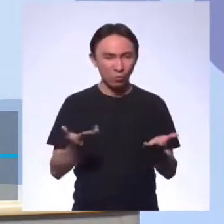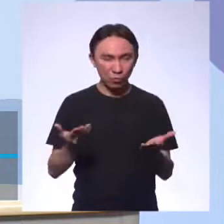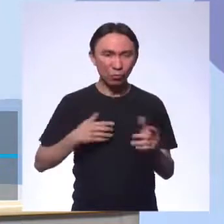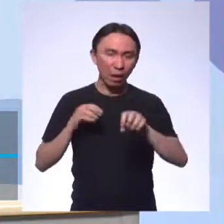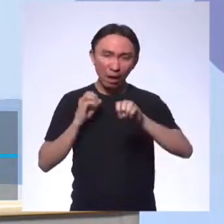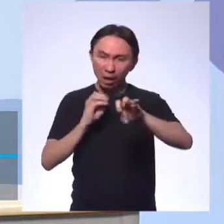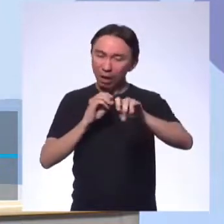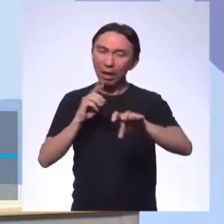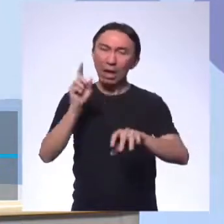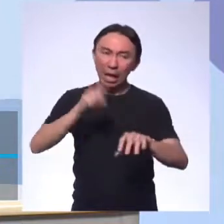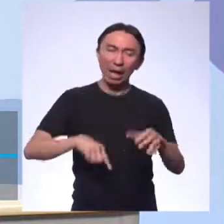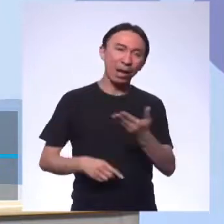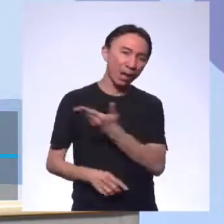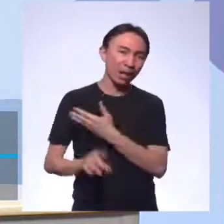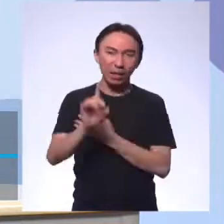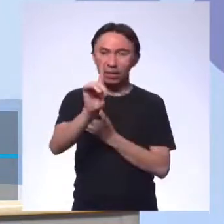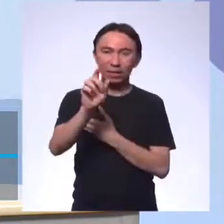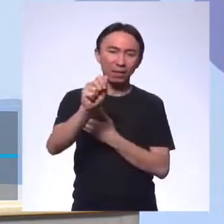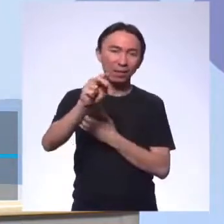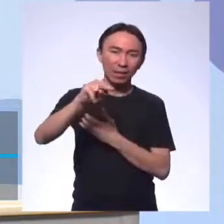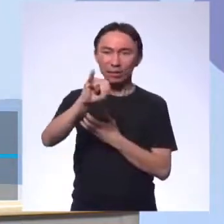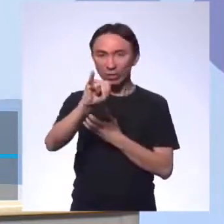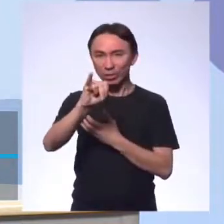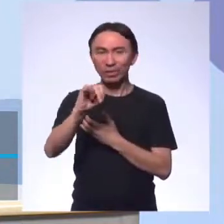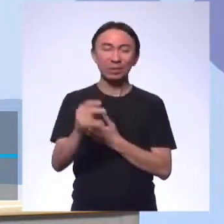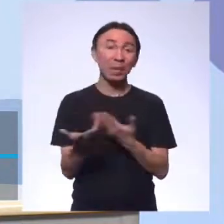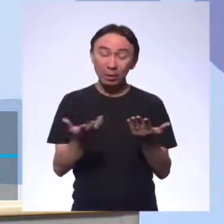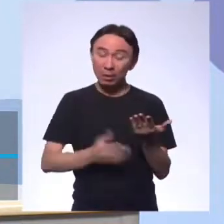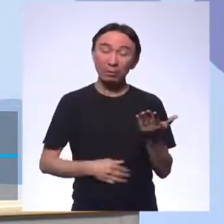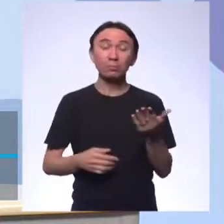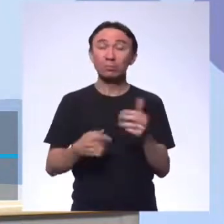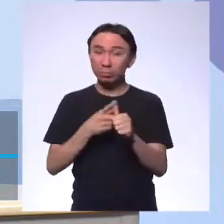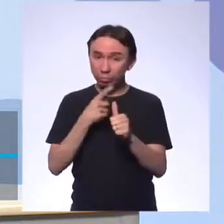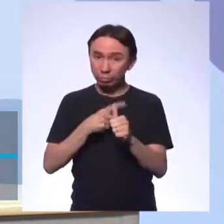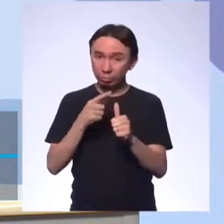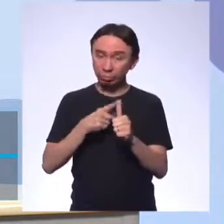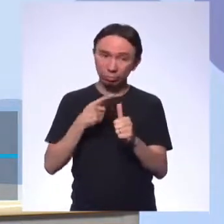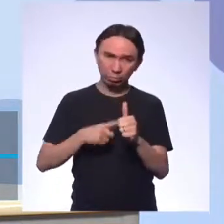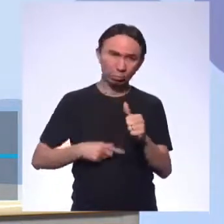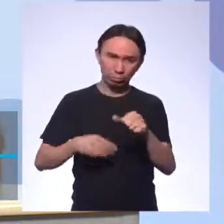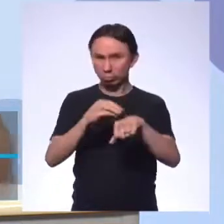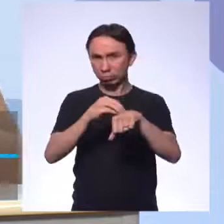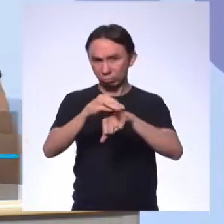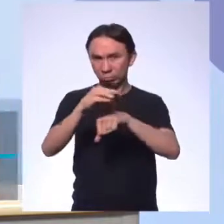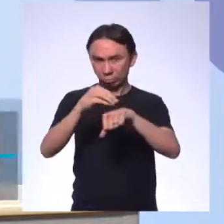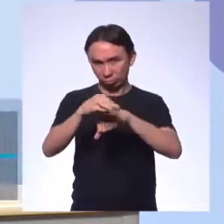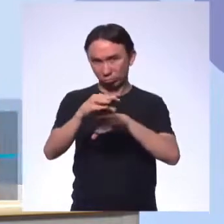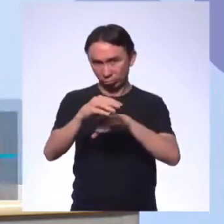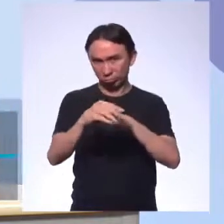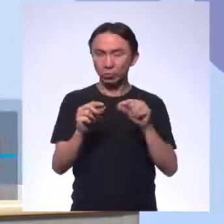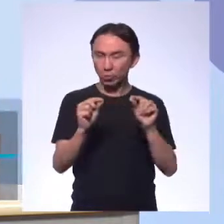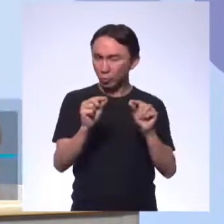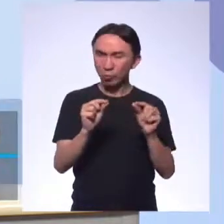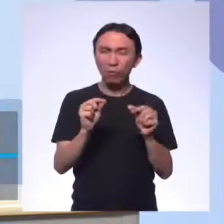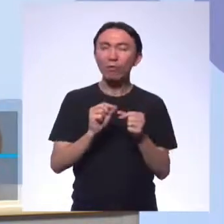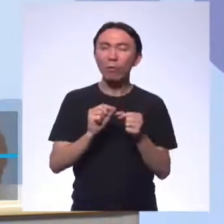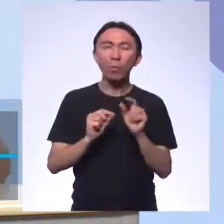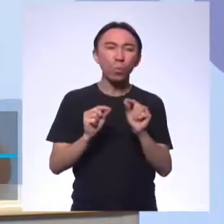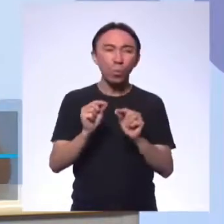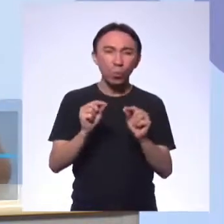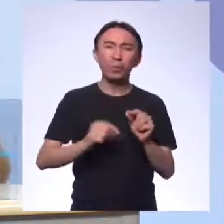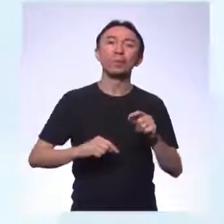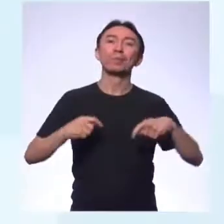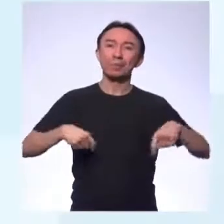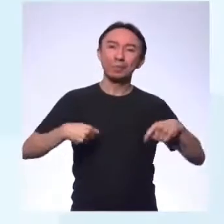Nossas orientações prévias, né? Que sempre fazemos no comecinho das aulas, né? Então, qual que é a orientação que vocês têm que fazer? Fazer